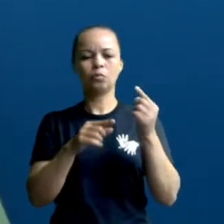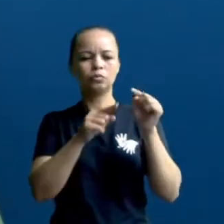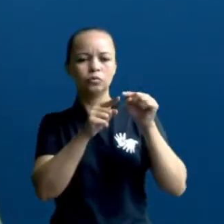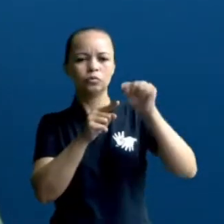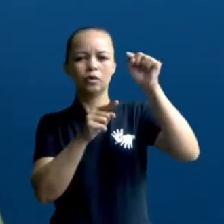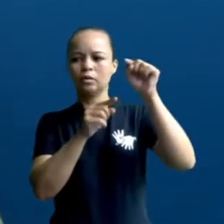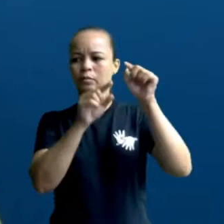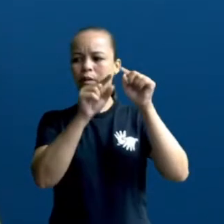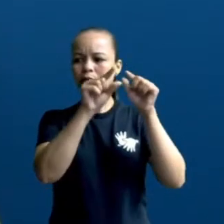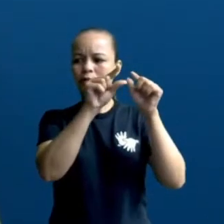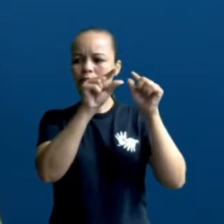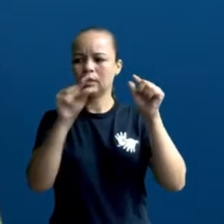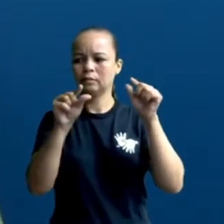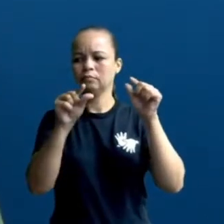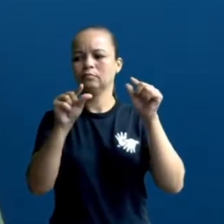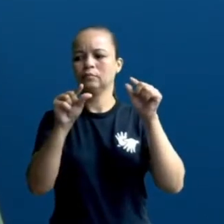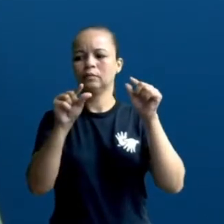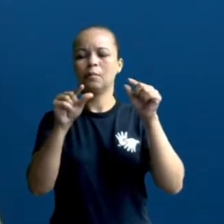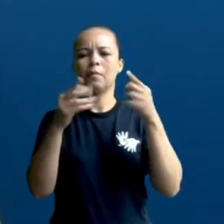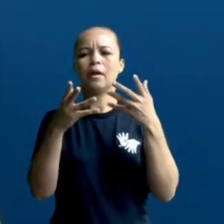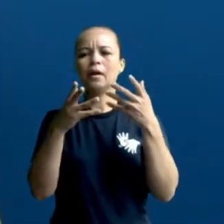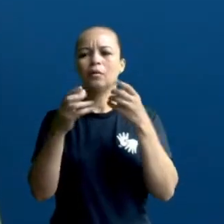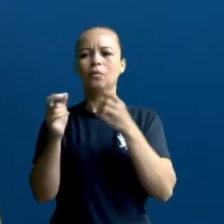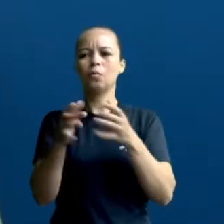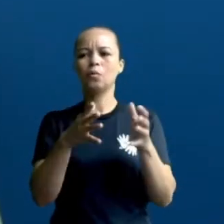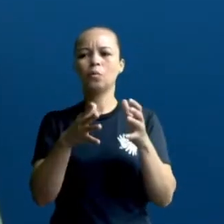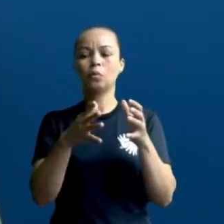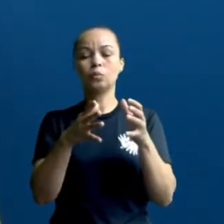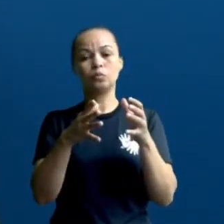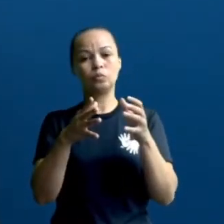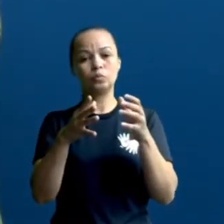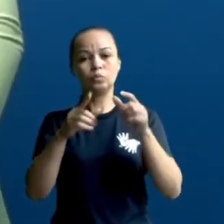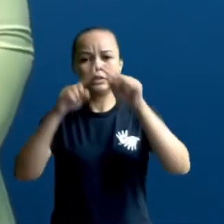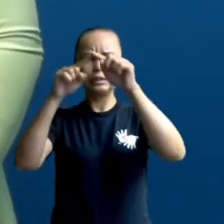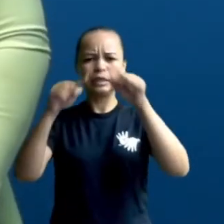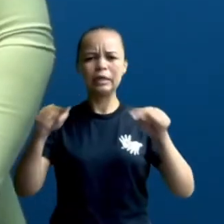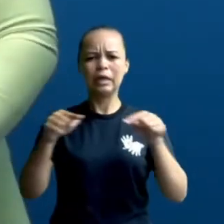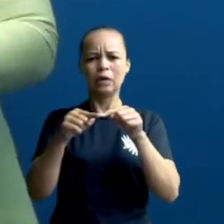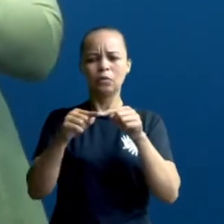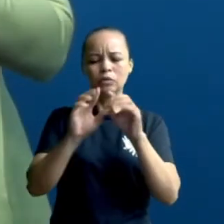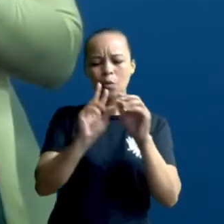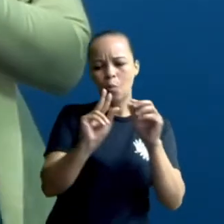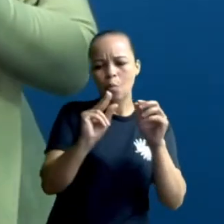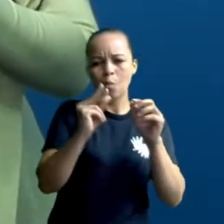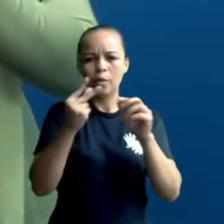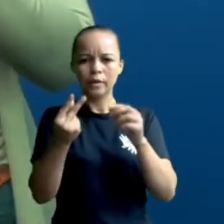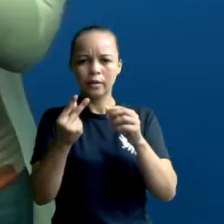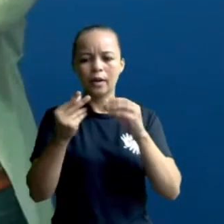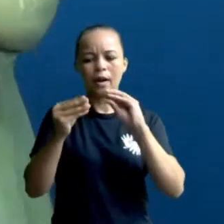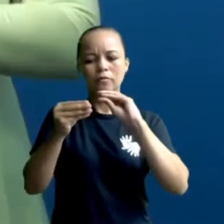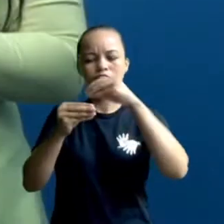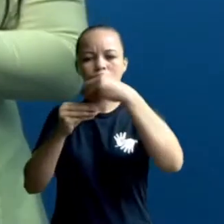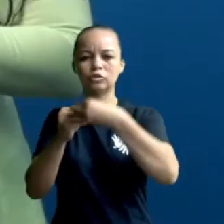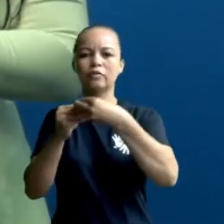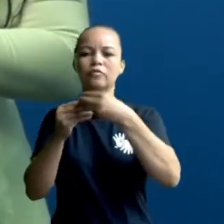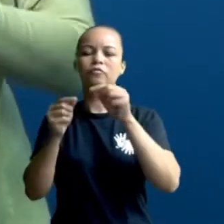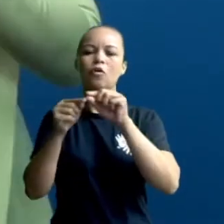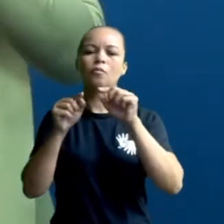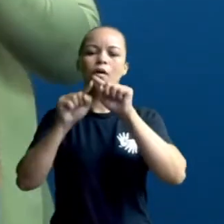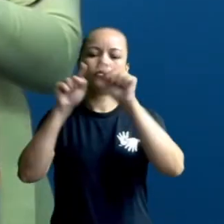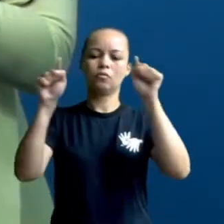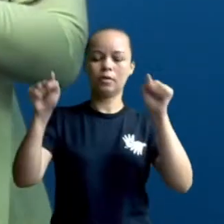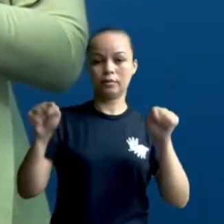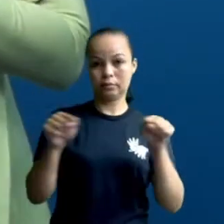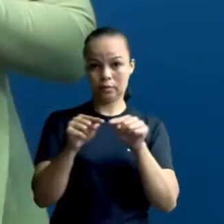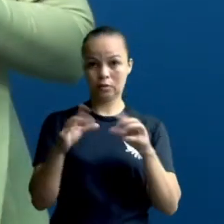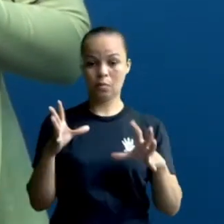um triângulo. Se eu pegar esse triângulo e encaixar ele aqui nesse pedacinho que está faltando, vai formar um retângulo.